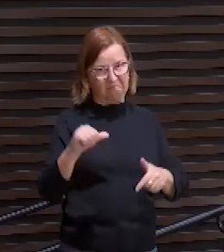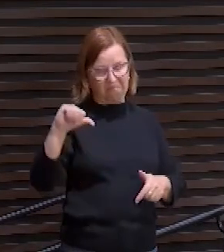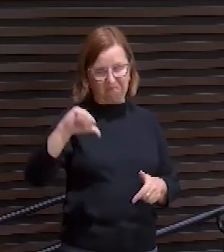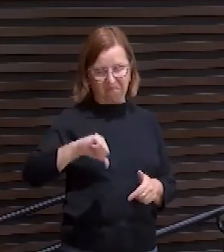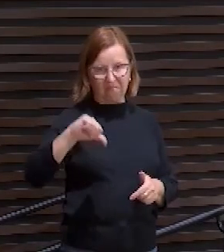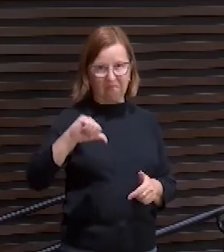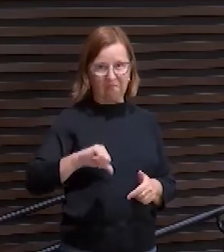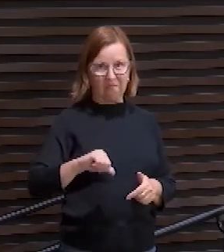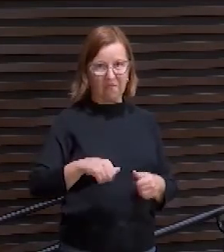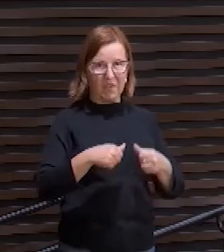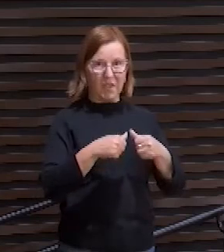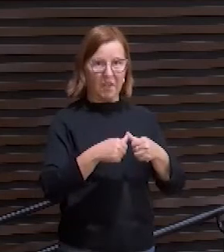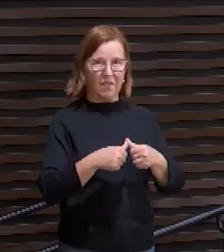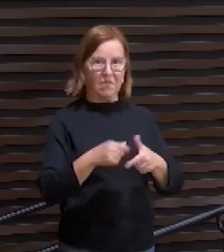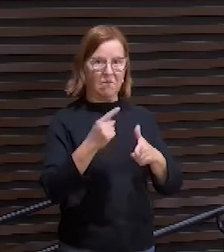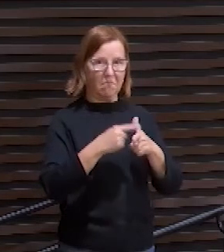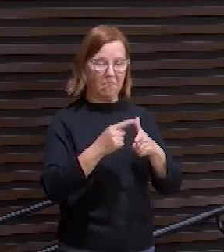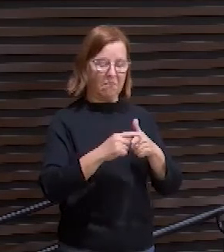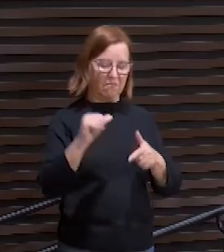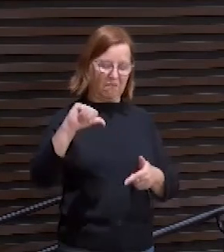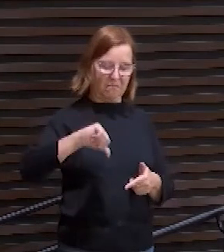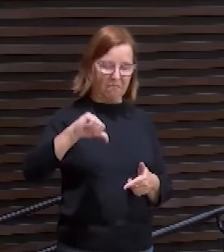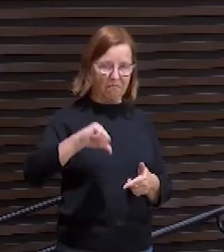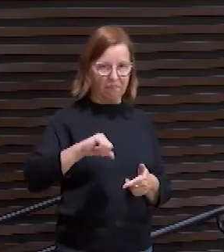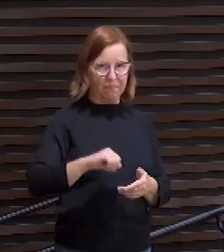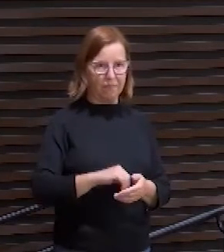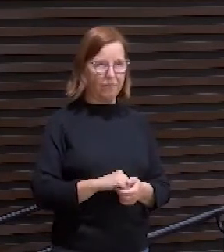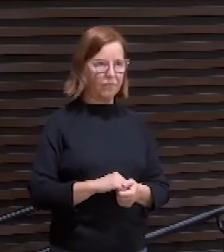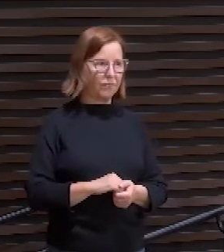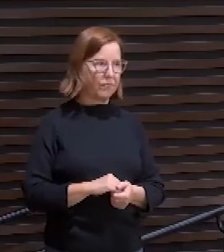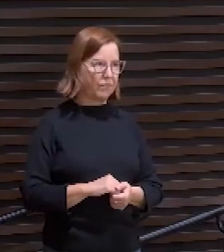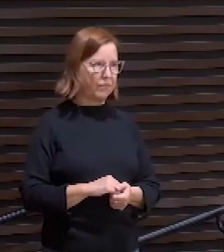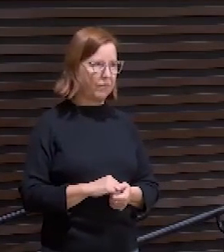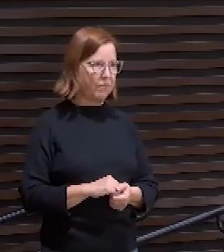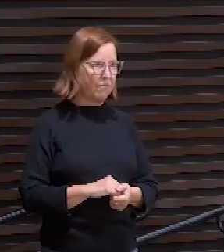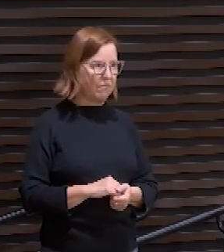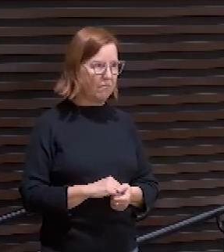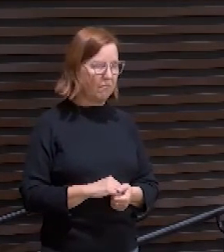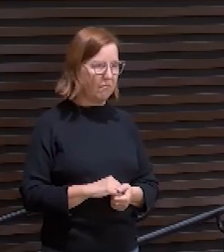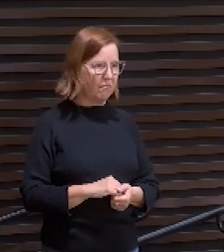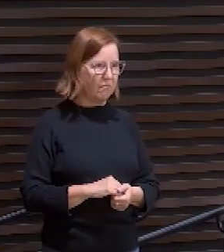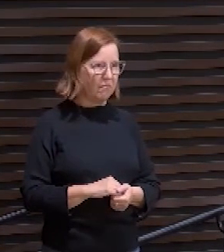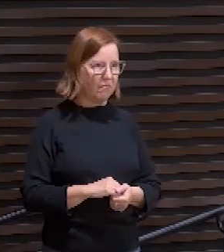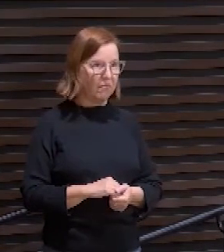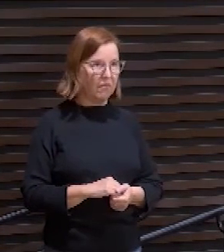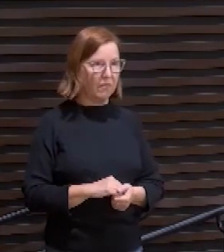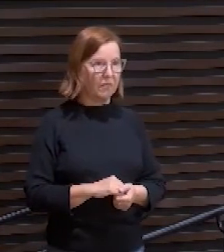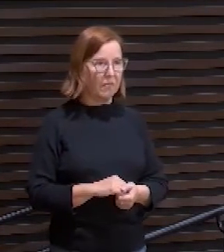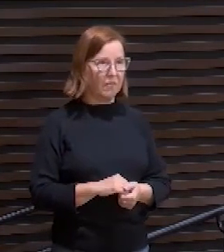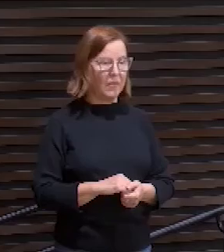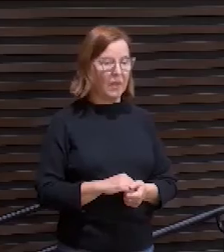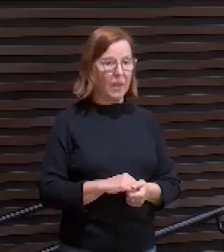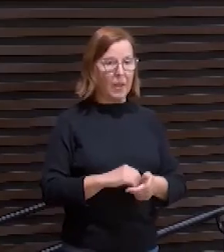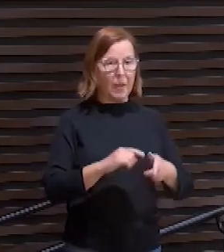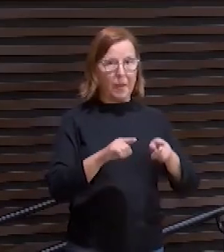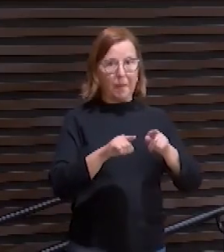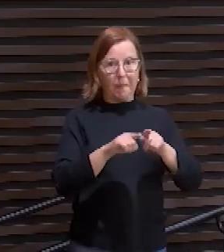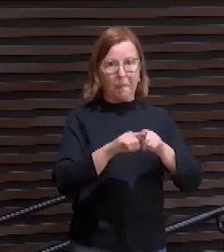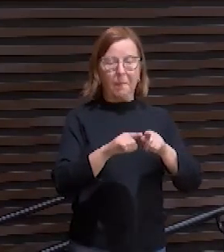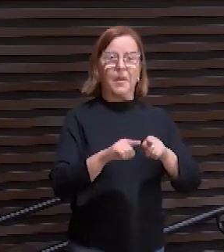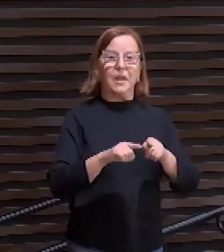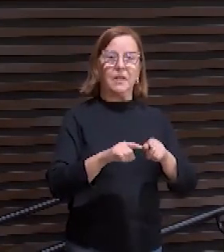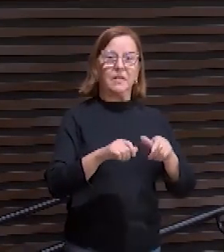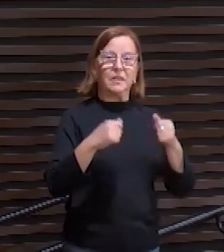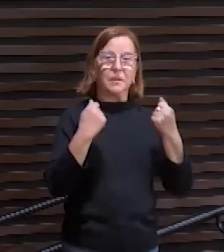é trágico, o que nós vemos aqui. E de alguma forma precisa falar conosco para que nós